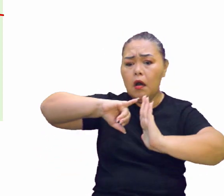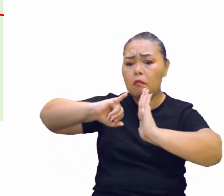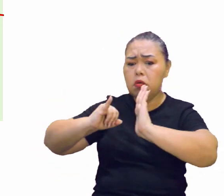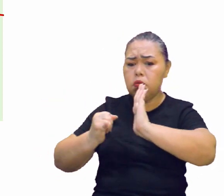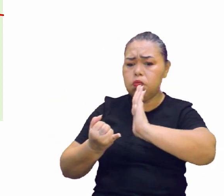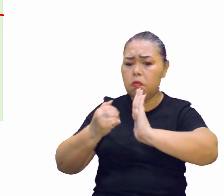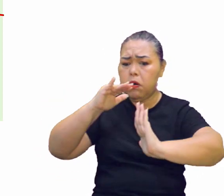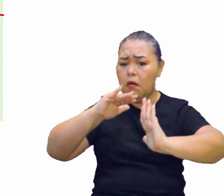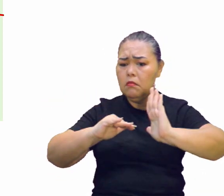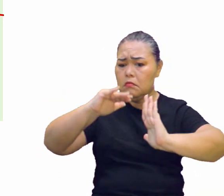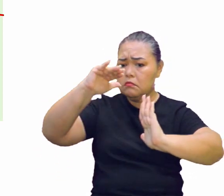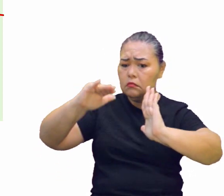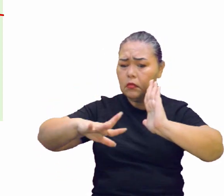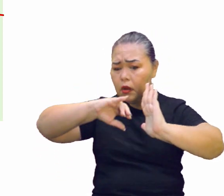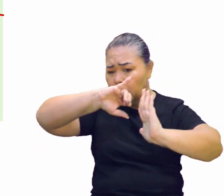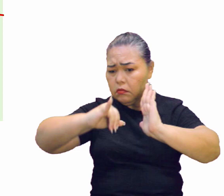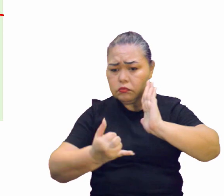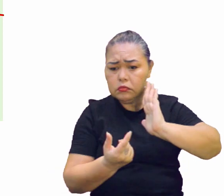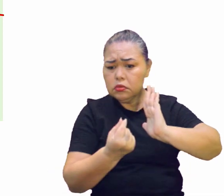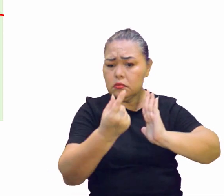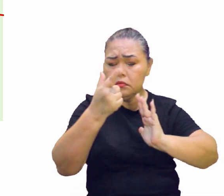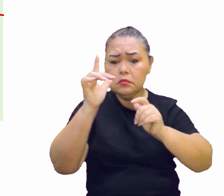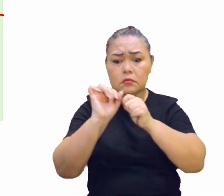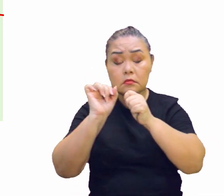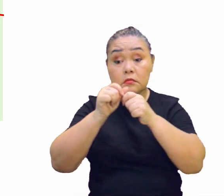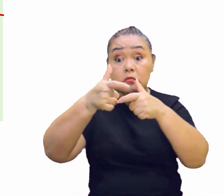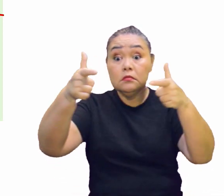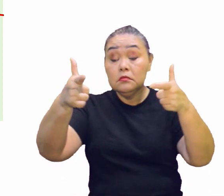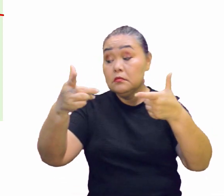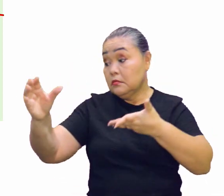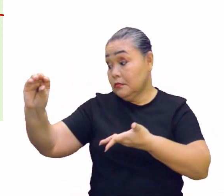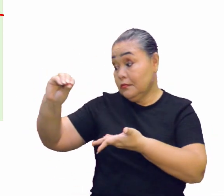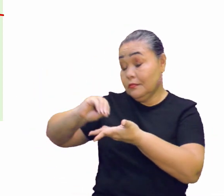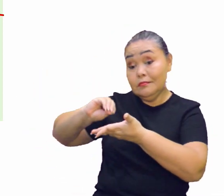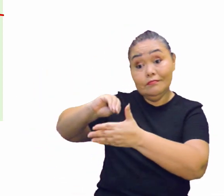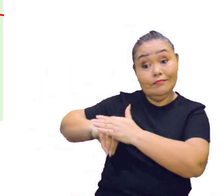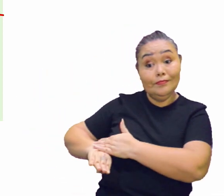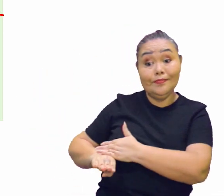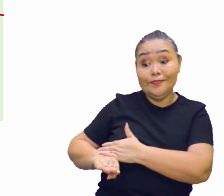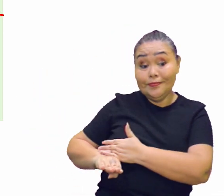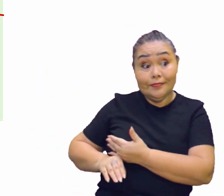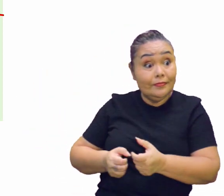ela variava muito, às vezes até maior do que o ganho da pessoa.